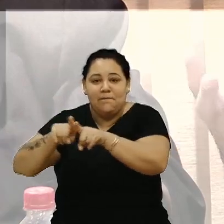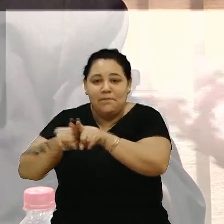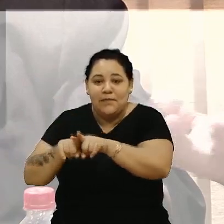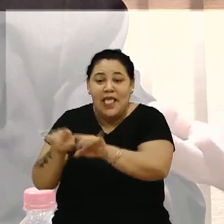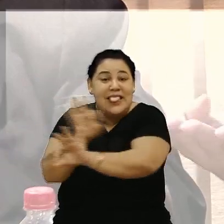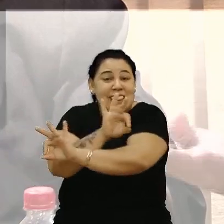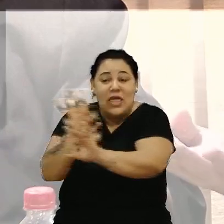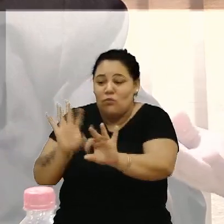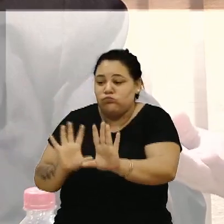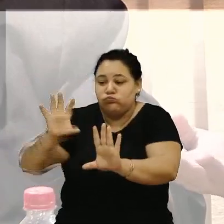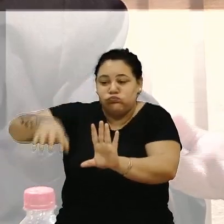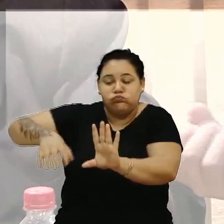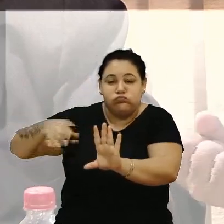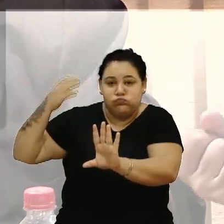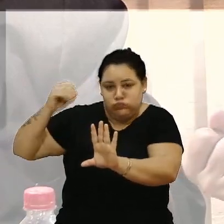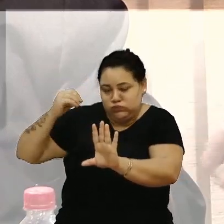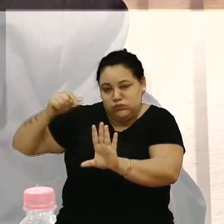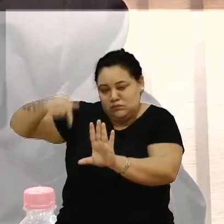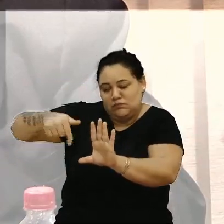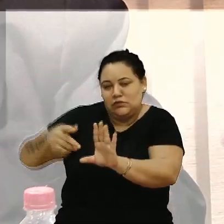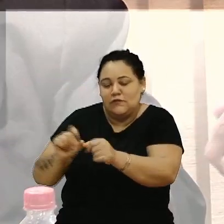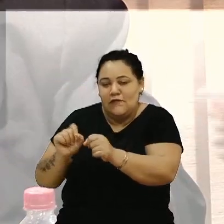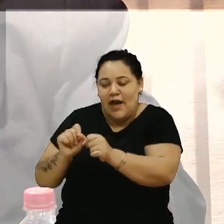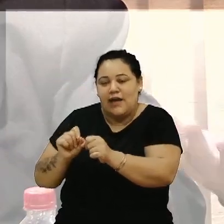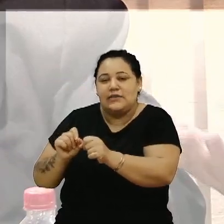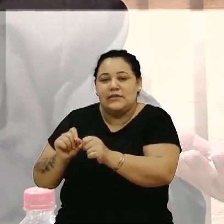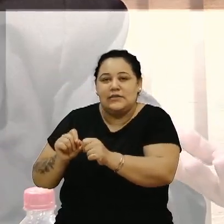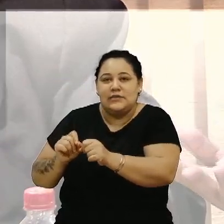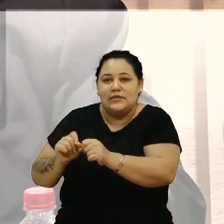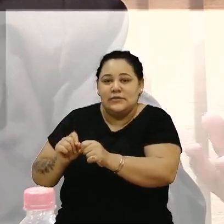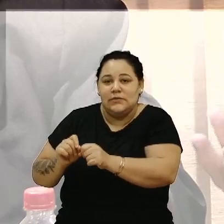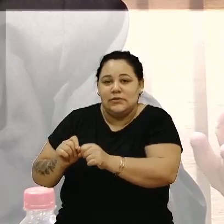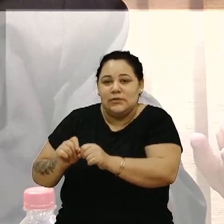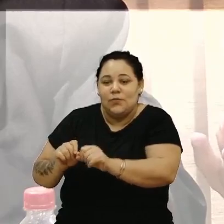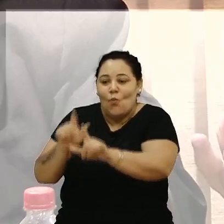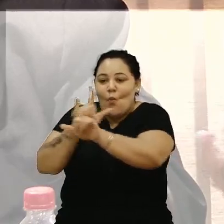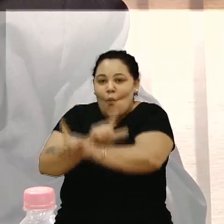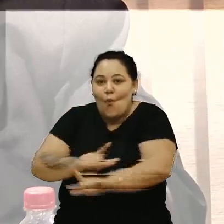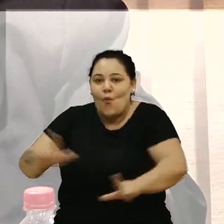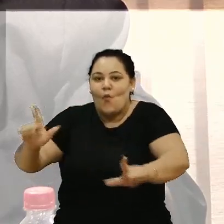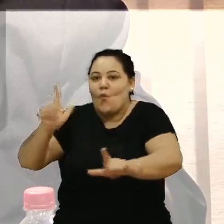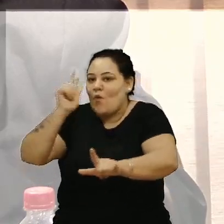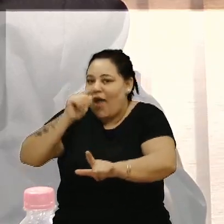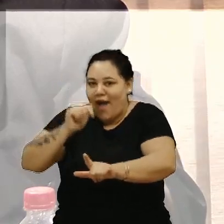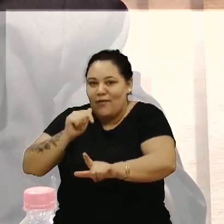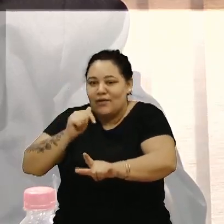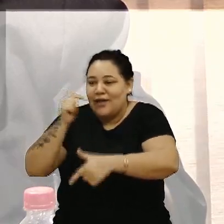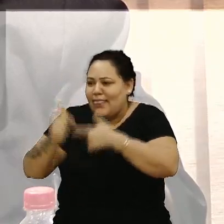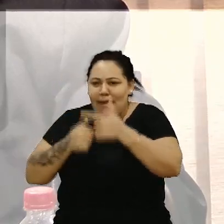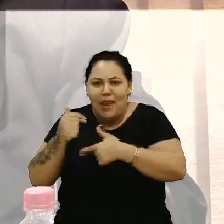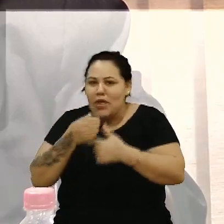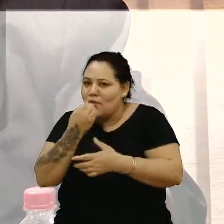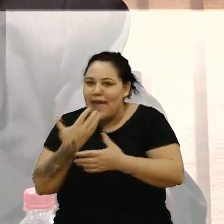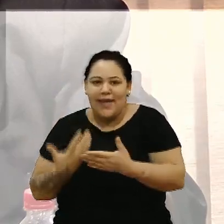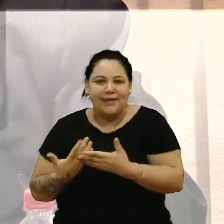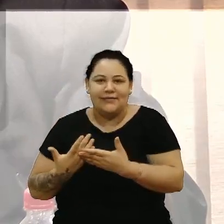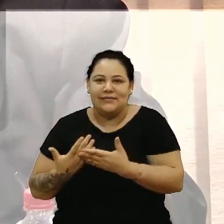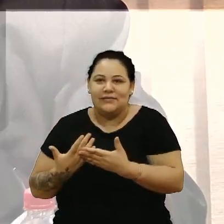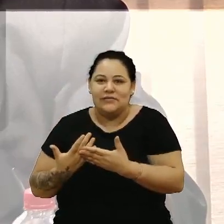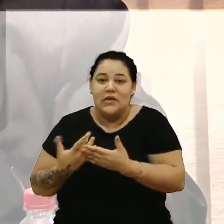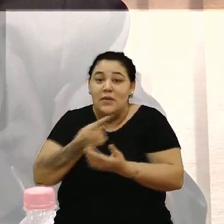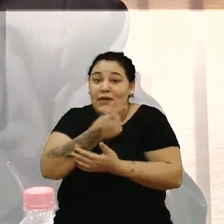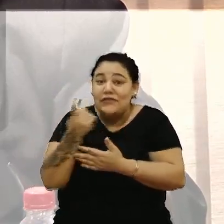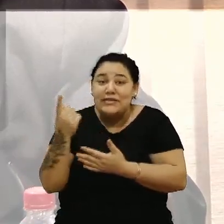dos setores que fazem, né, a purificação da água estão funcionando. Para a gente ter uma noção do